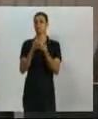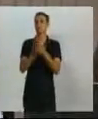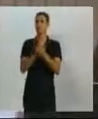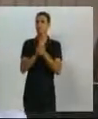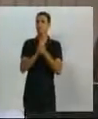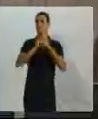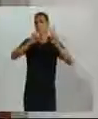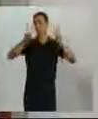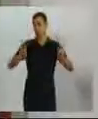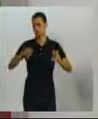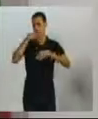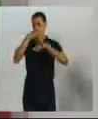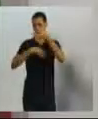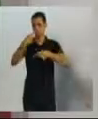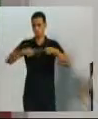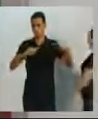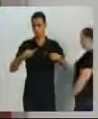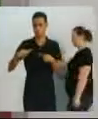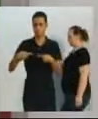assunto.